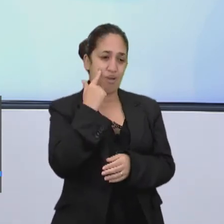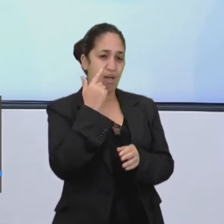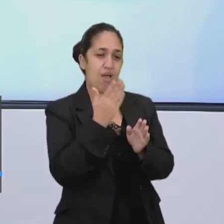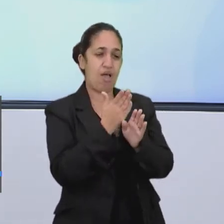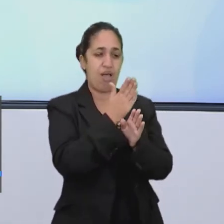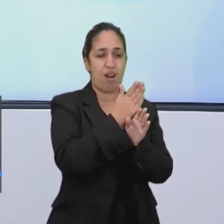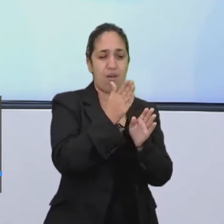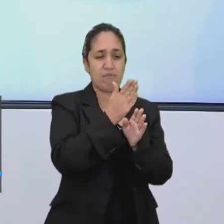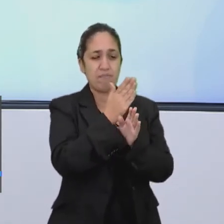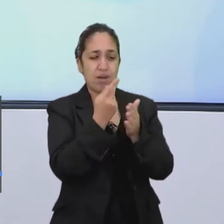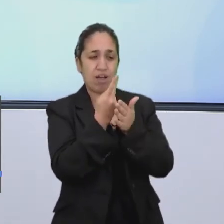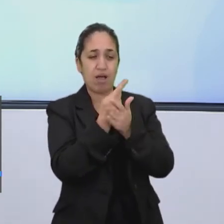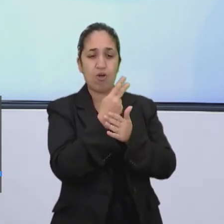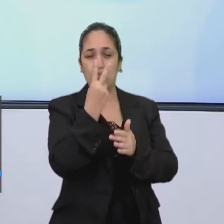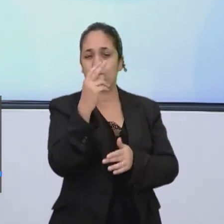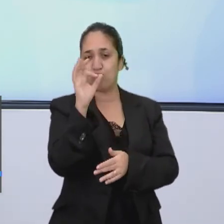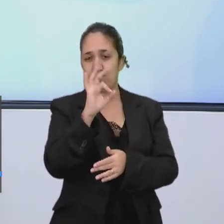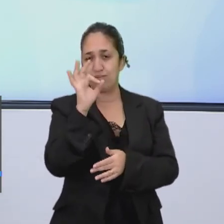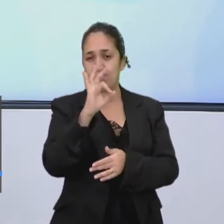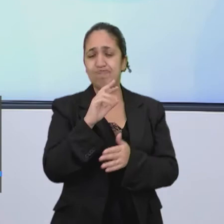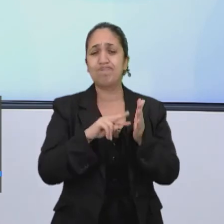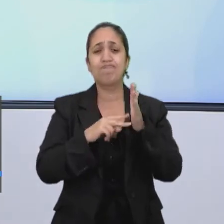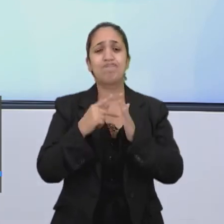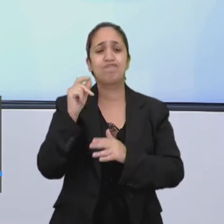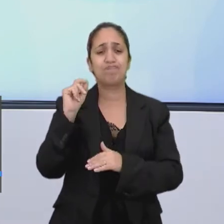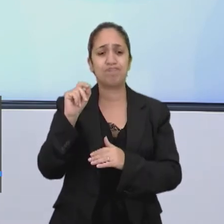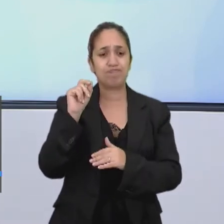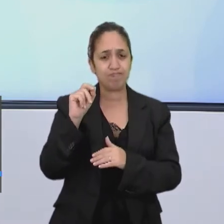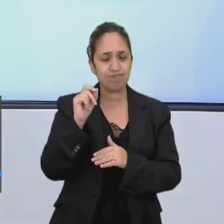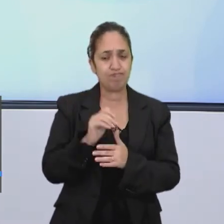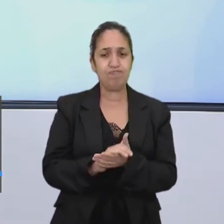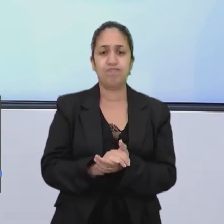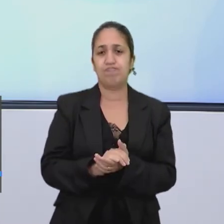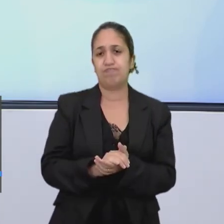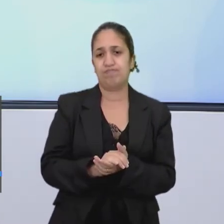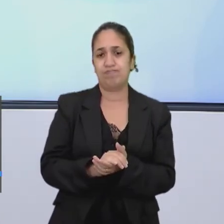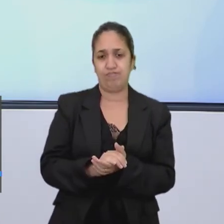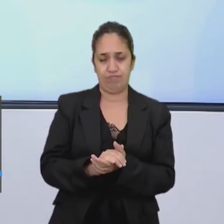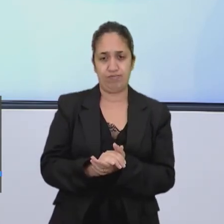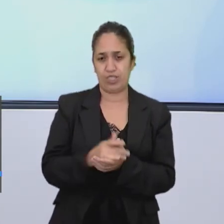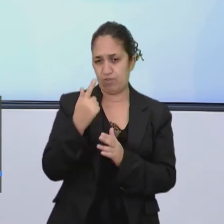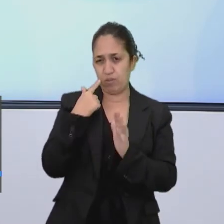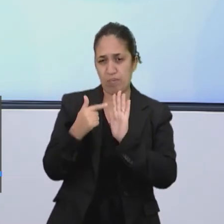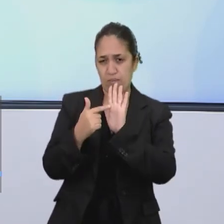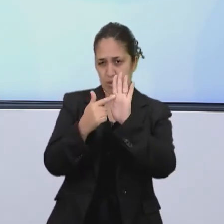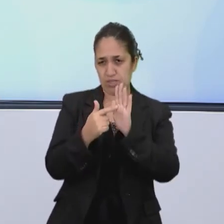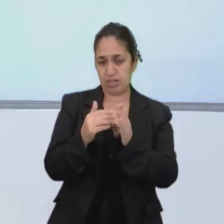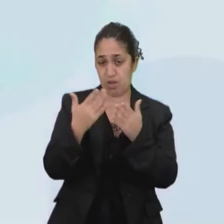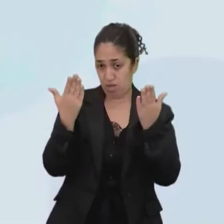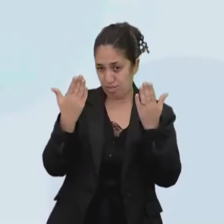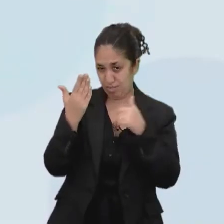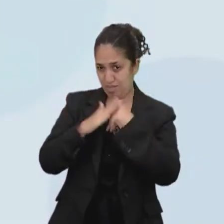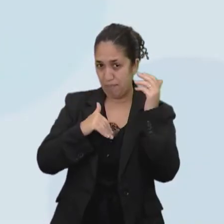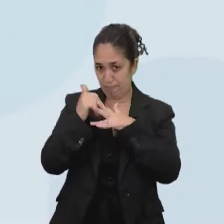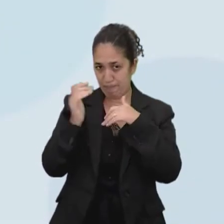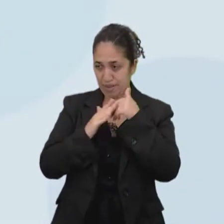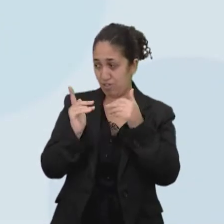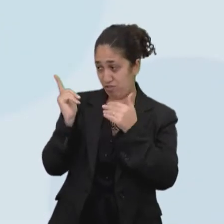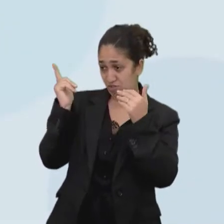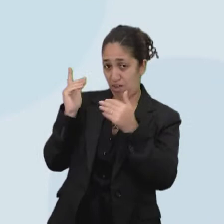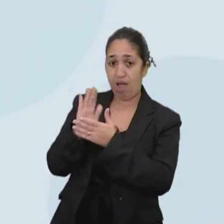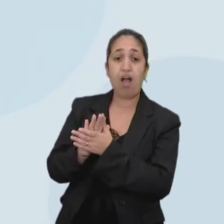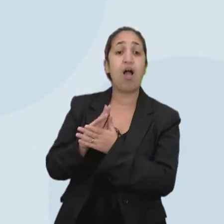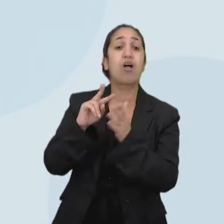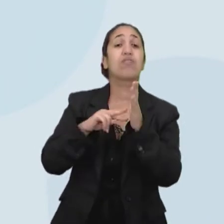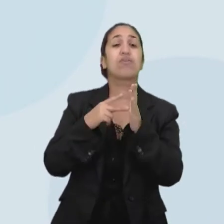de 2%. O que isso significa, tá? Deixa lá para a gente mostrar para vocês. Na prática, tá? Isso